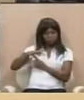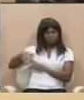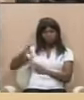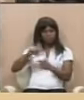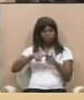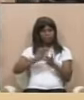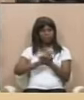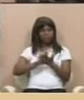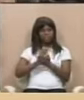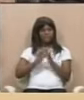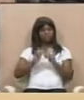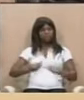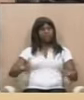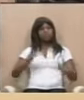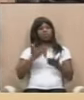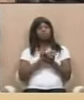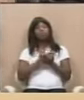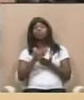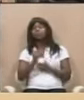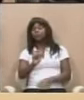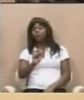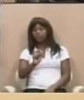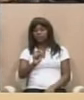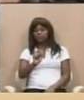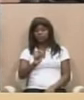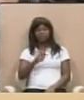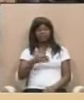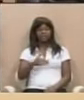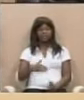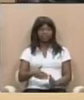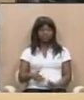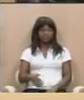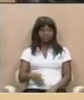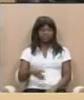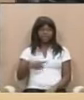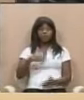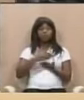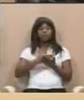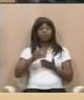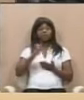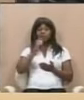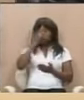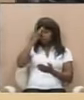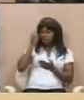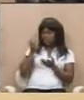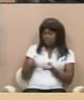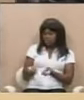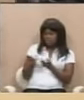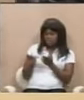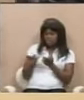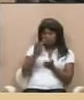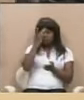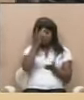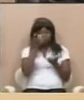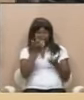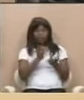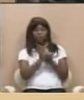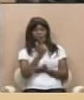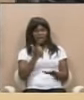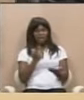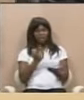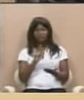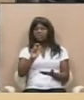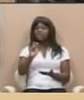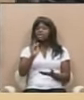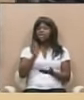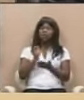E aí começou a exigir um cadastro de quem quer expor e quer vender. Até para que saiba